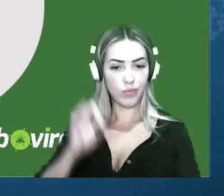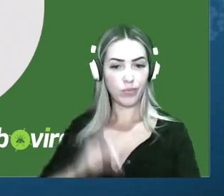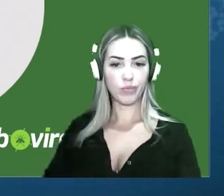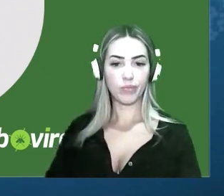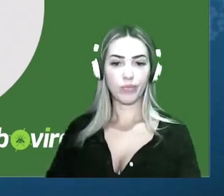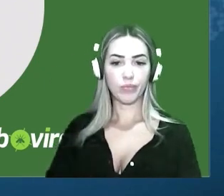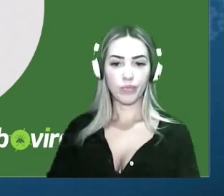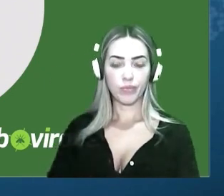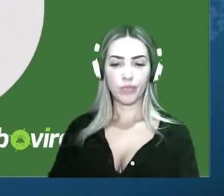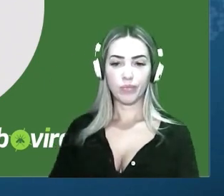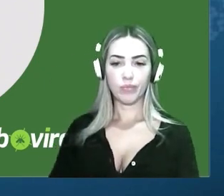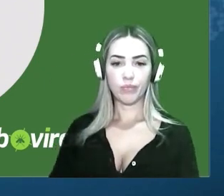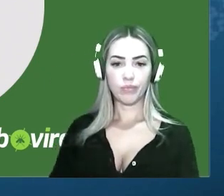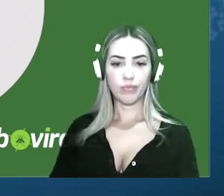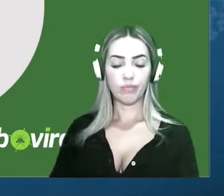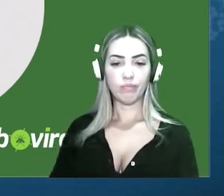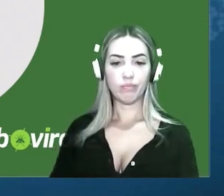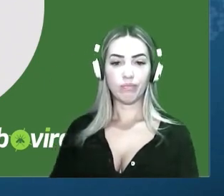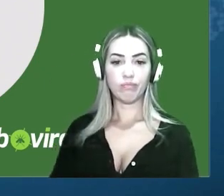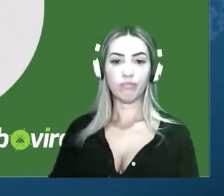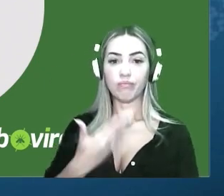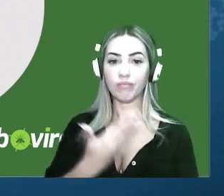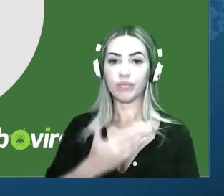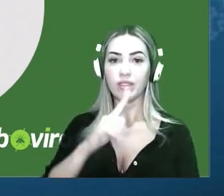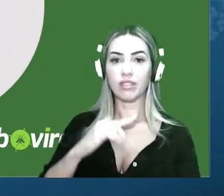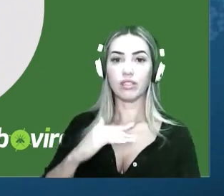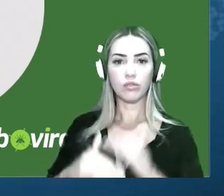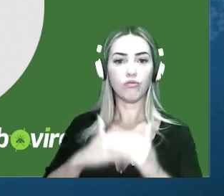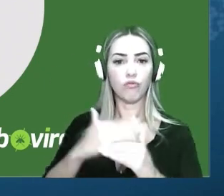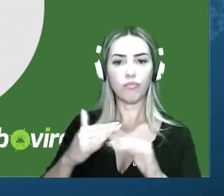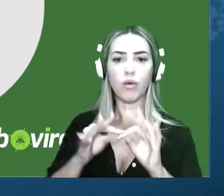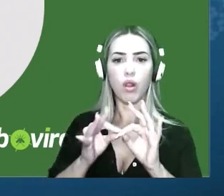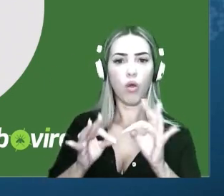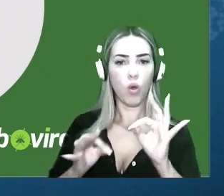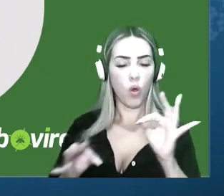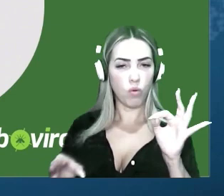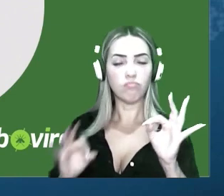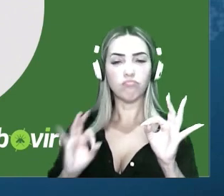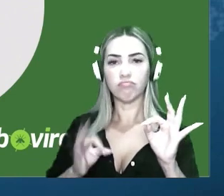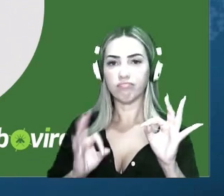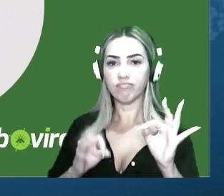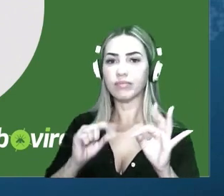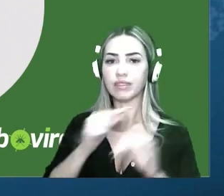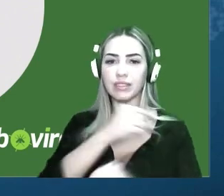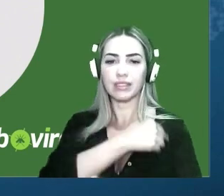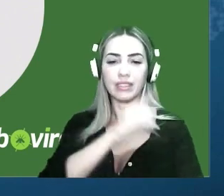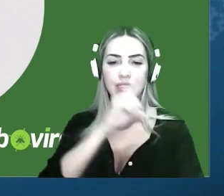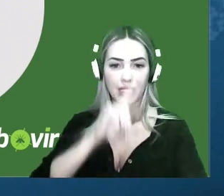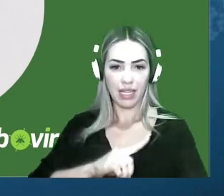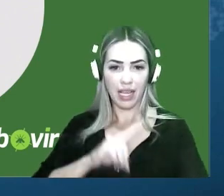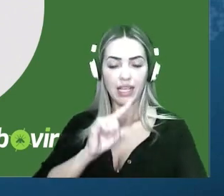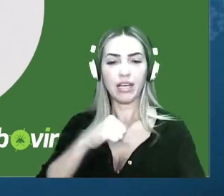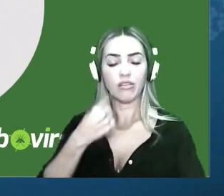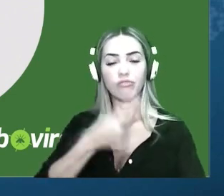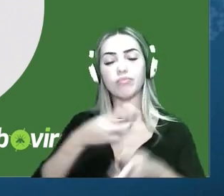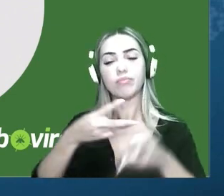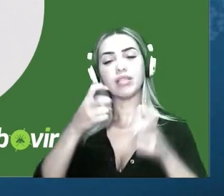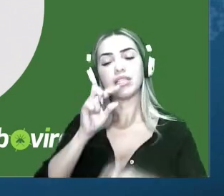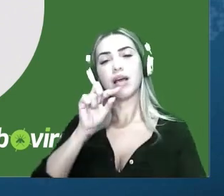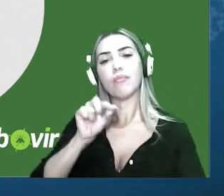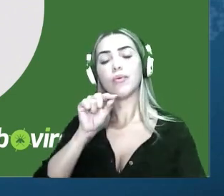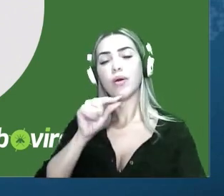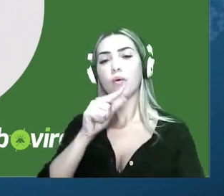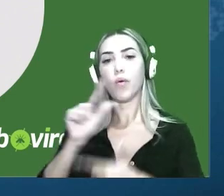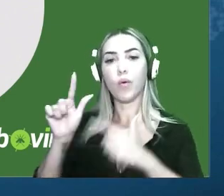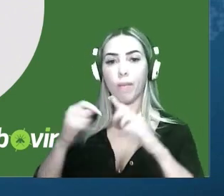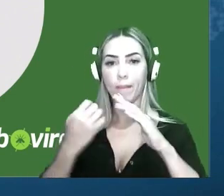consegui. Então, esse é um desenvolvimento bastante longo, né? O desenvolvimento de dengue, a gente vê que as outras empresas que